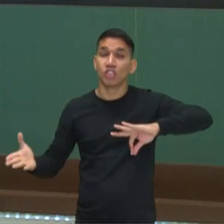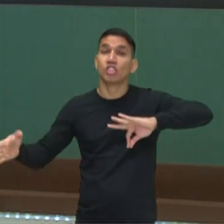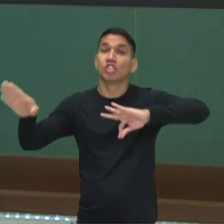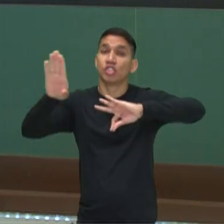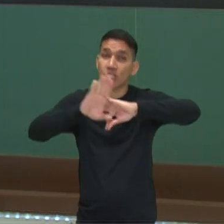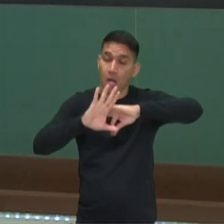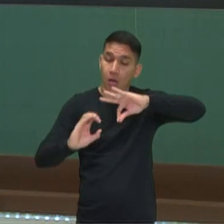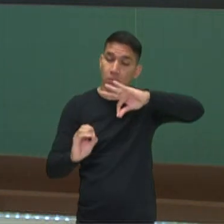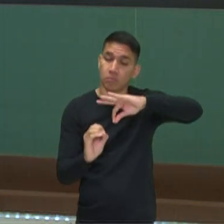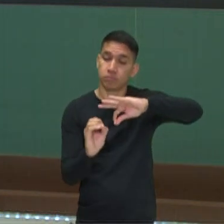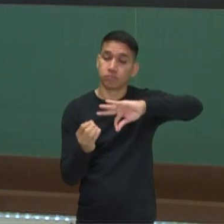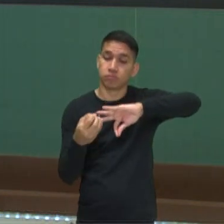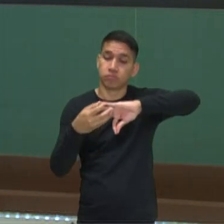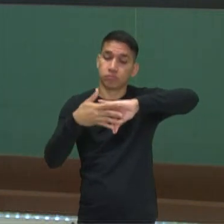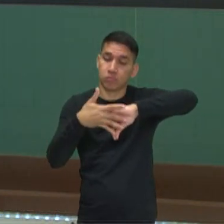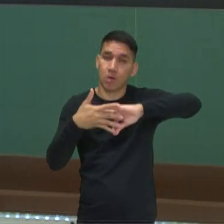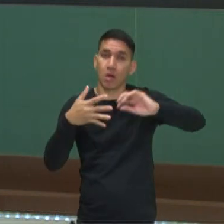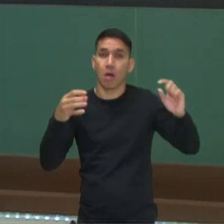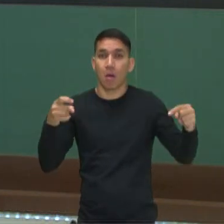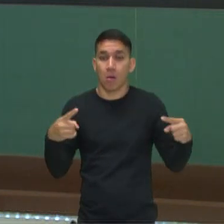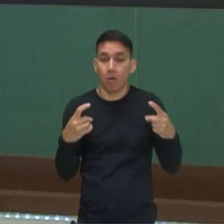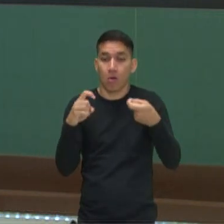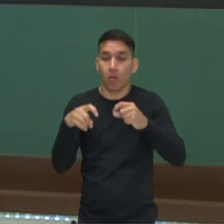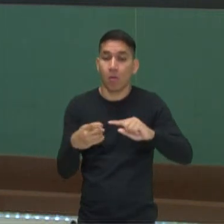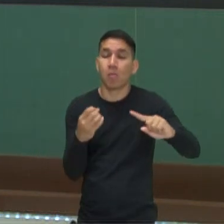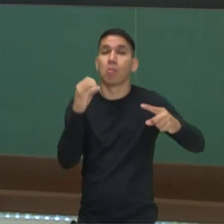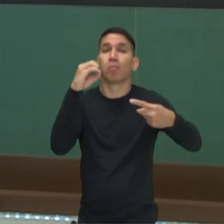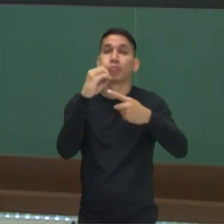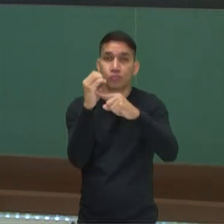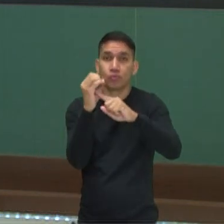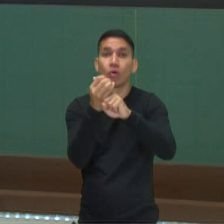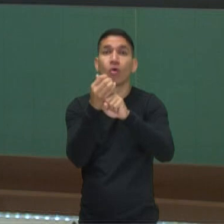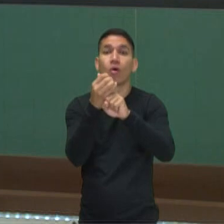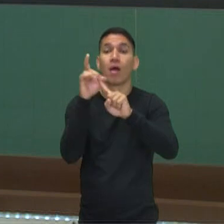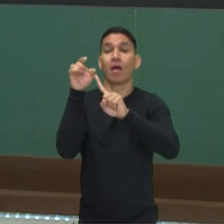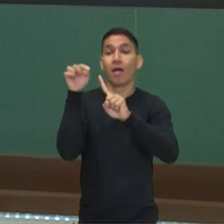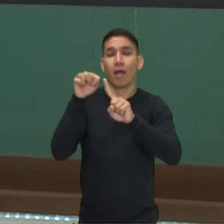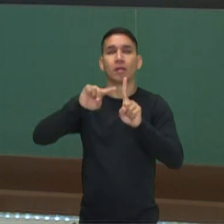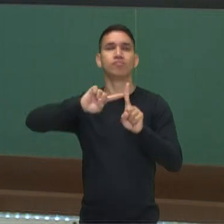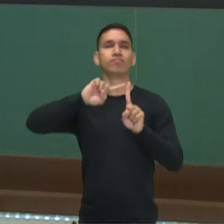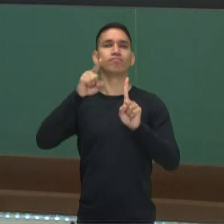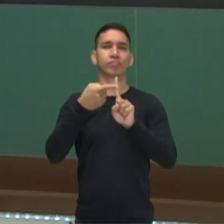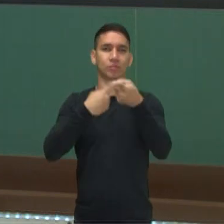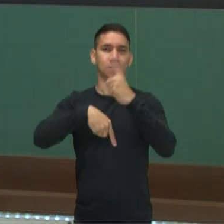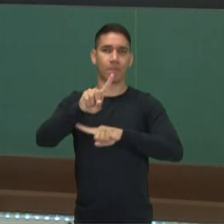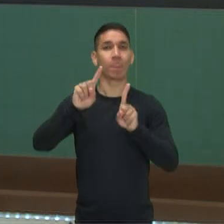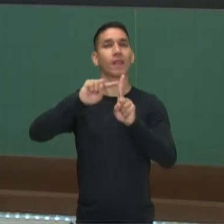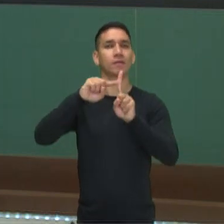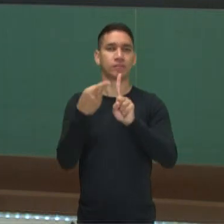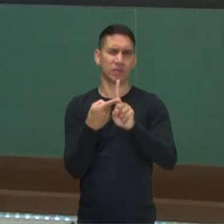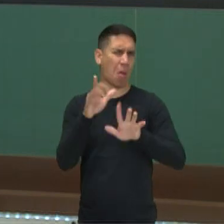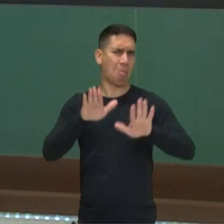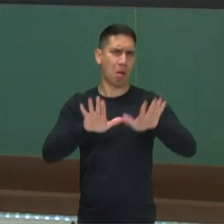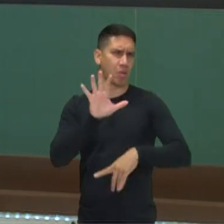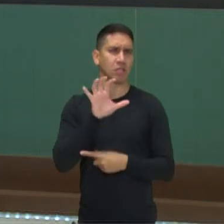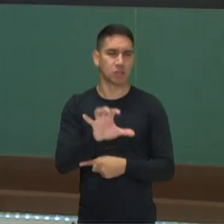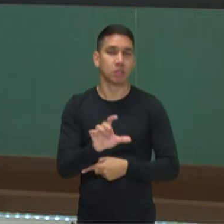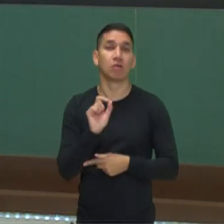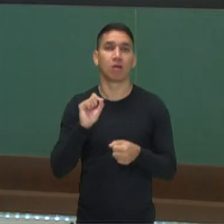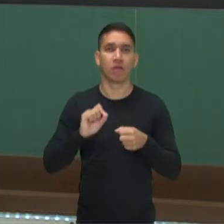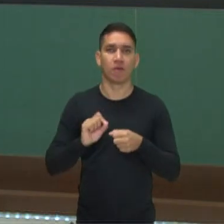o ovócito, vai acontecer uma fecundação e uma gravidez, tá? Então é mais ou menos